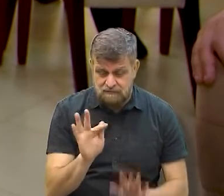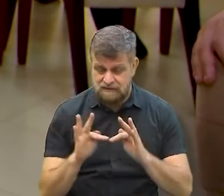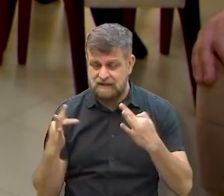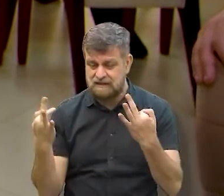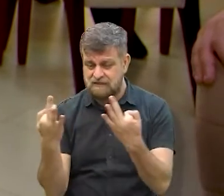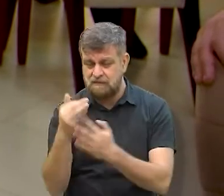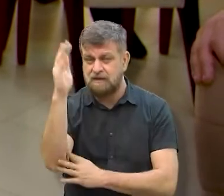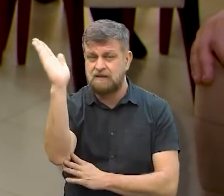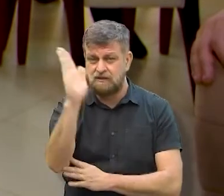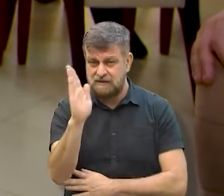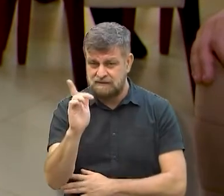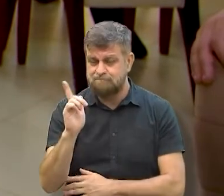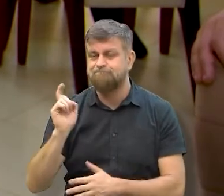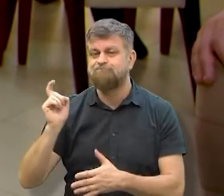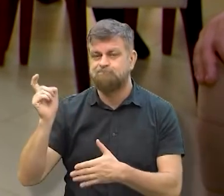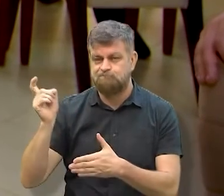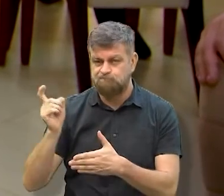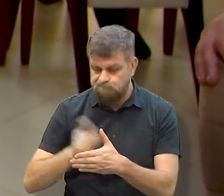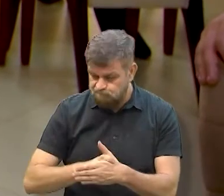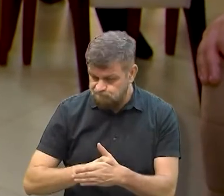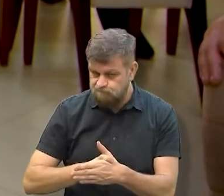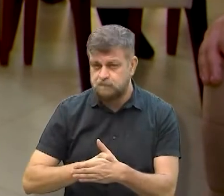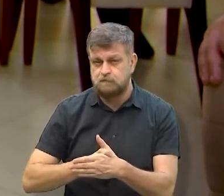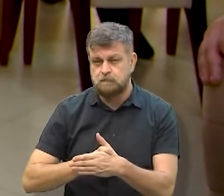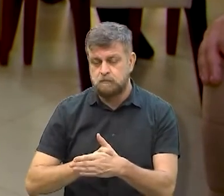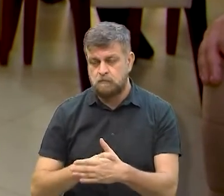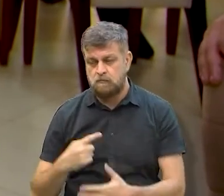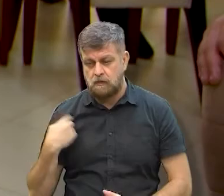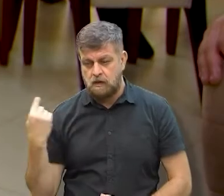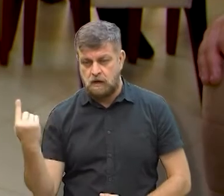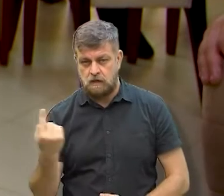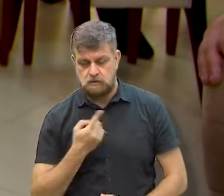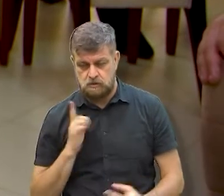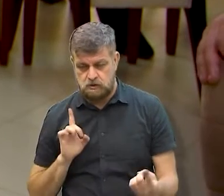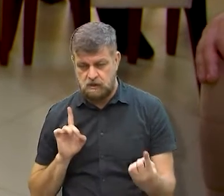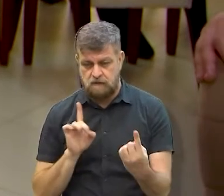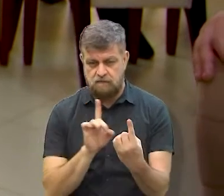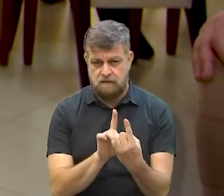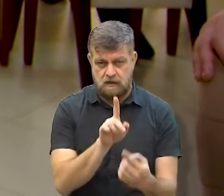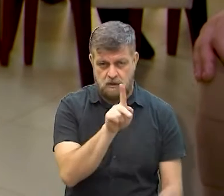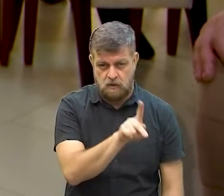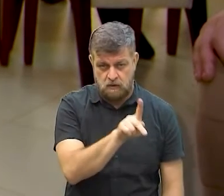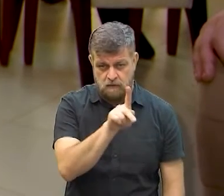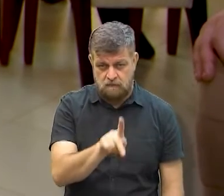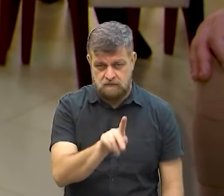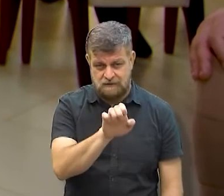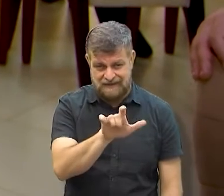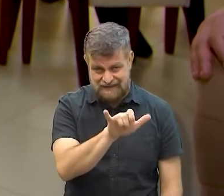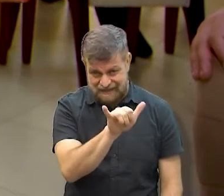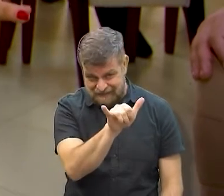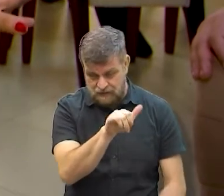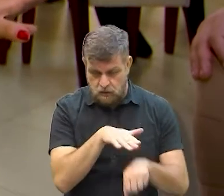74% das famílias brasileiras endividadas. A gente veio até a casa do professor Eli